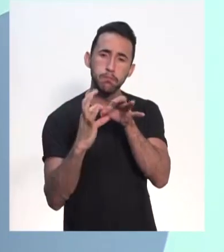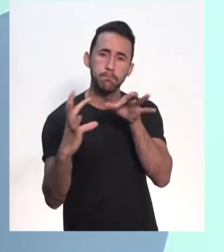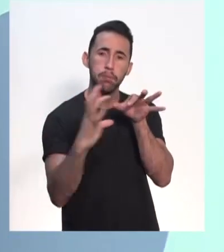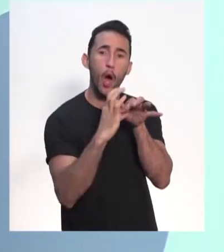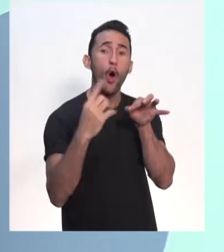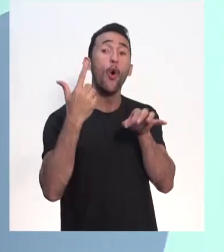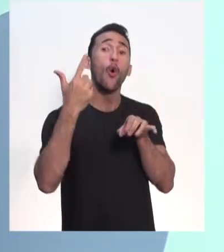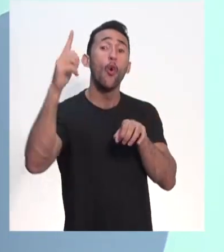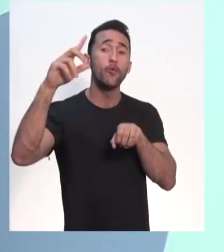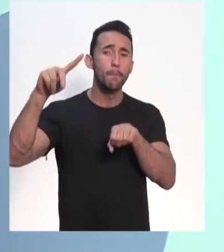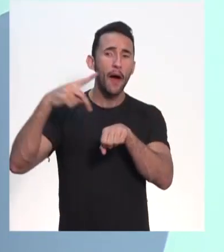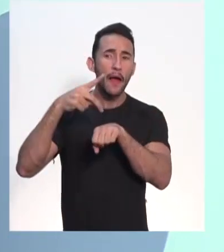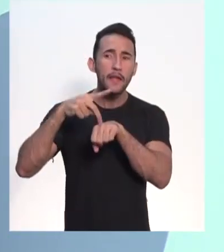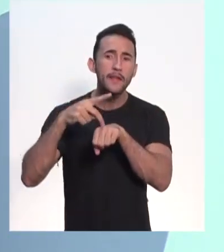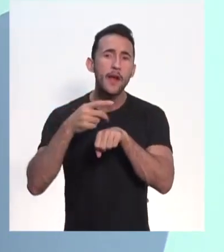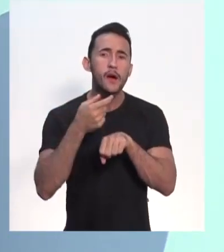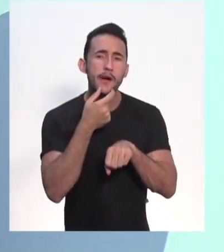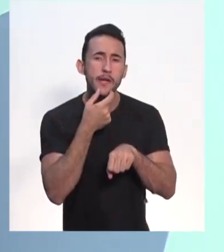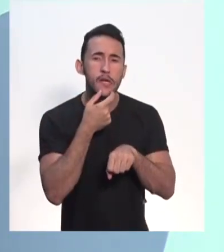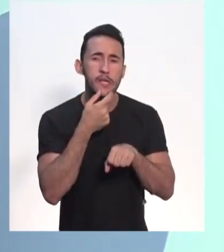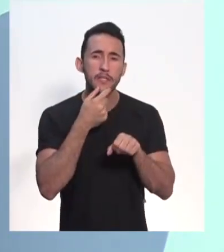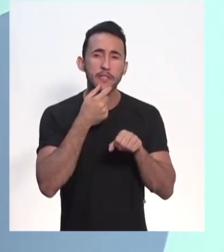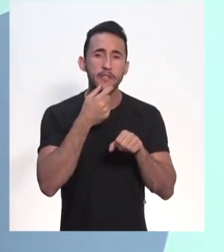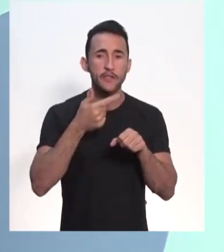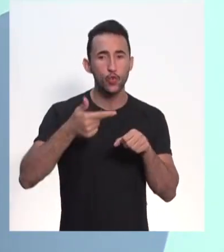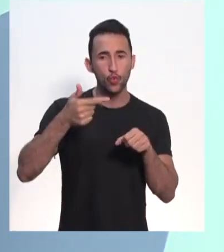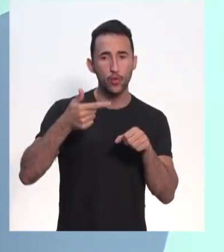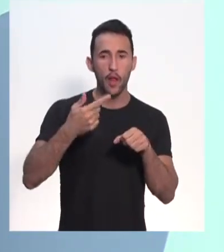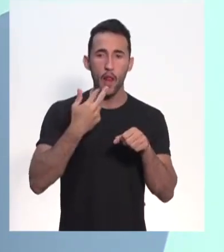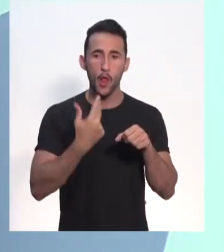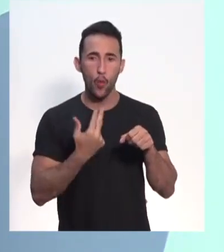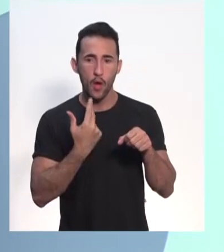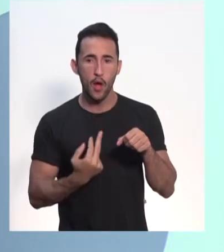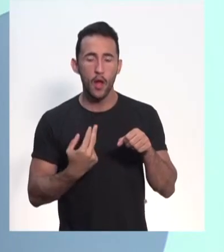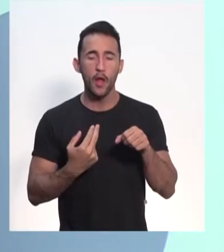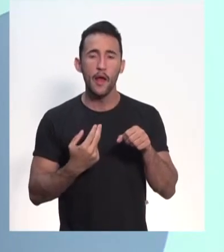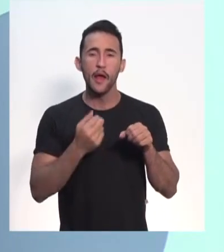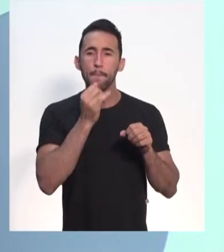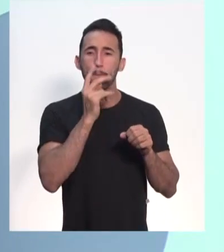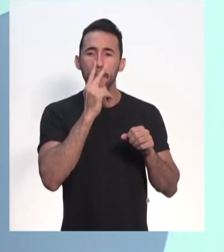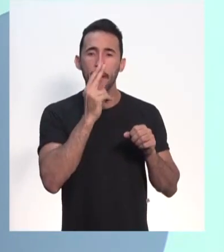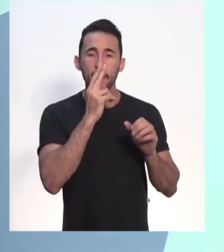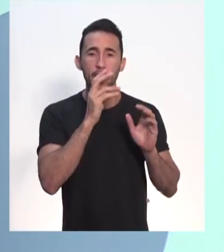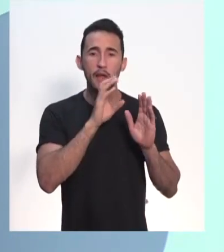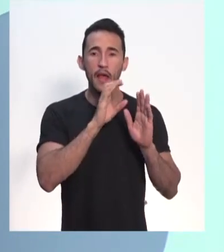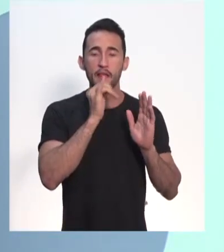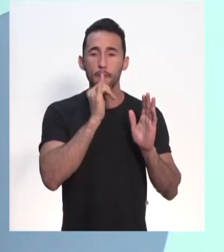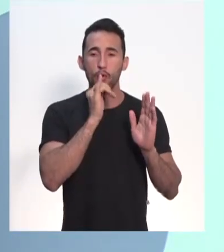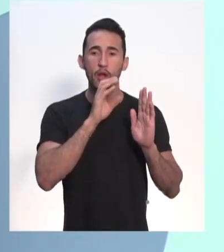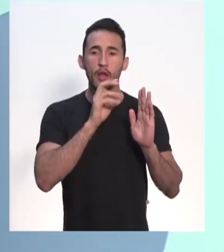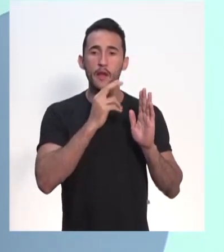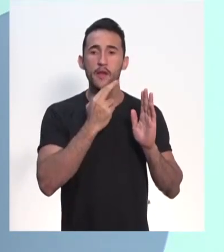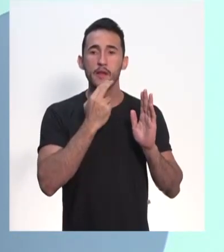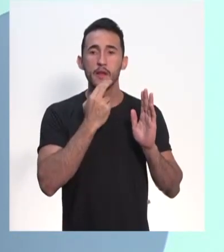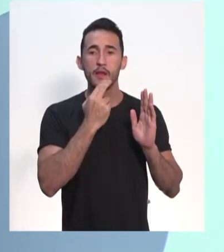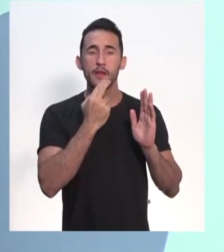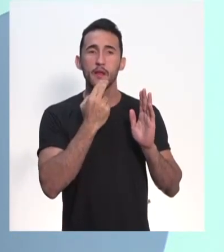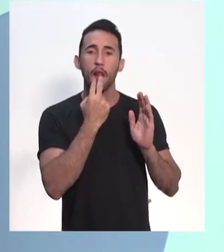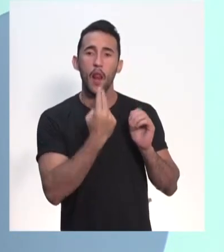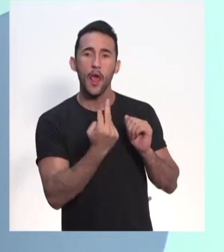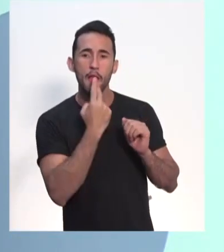de pandemia. Então, é muito importante que o professor pense nessa habilidade